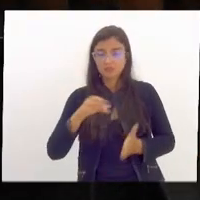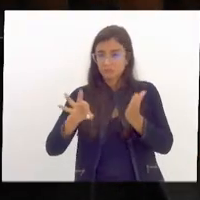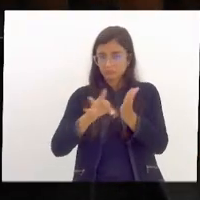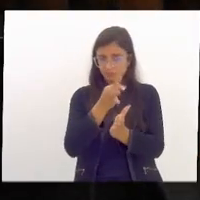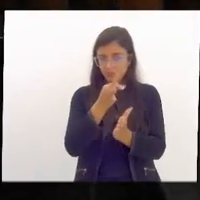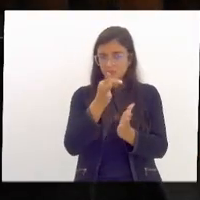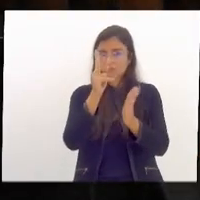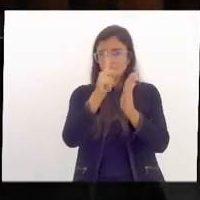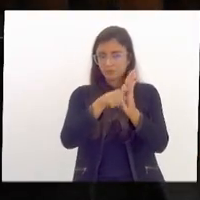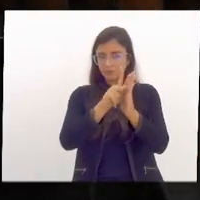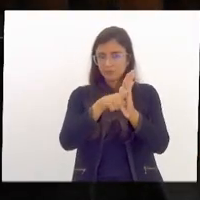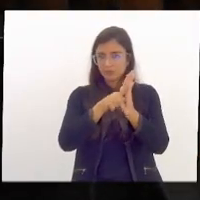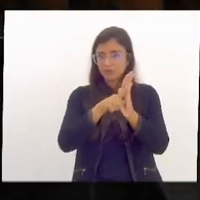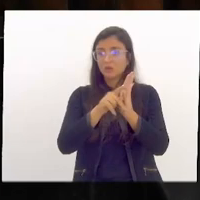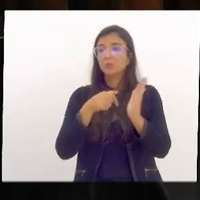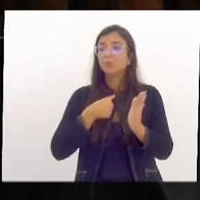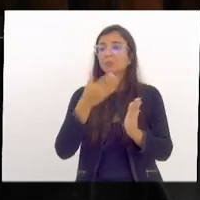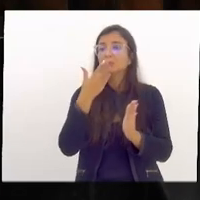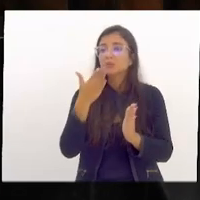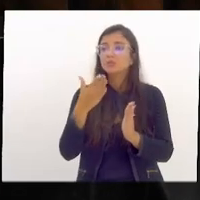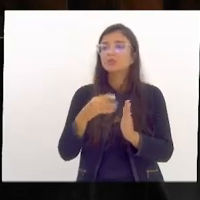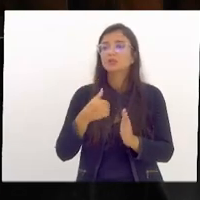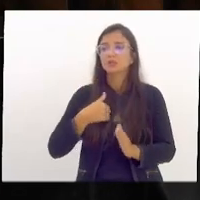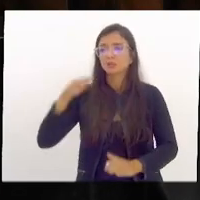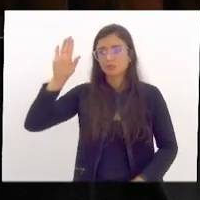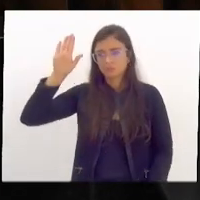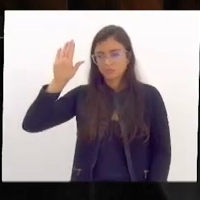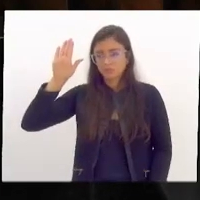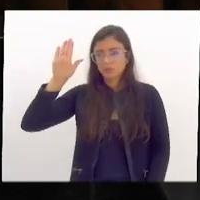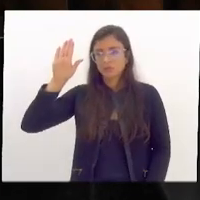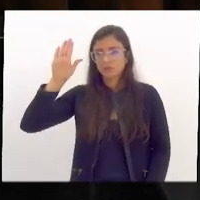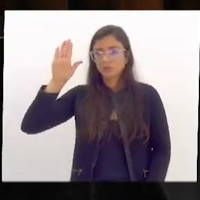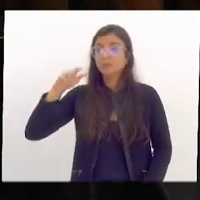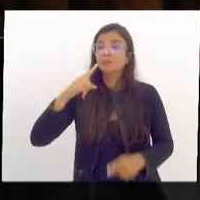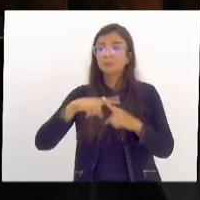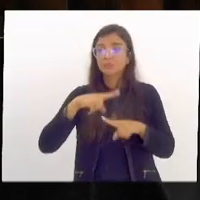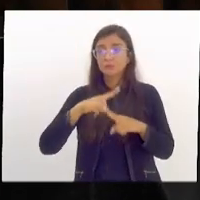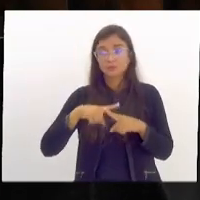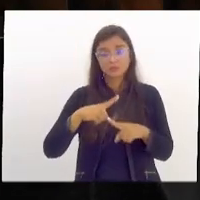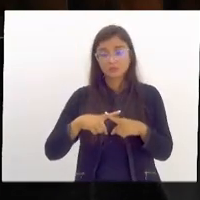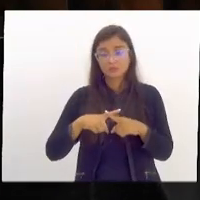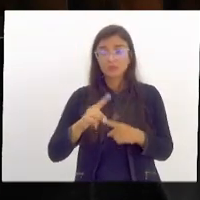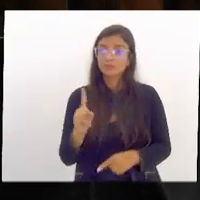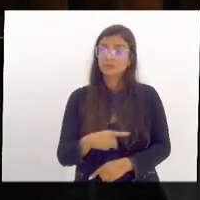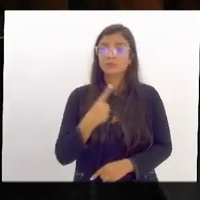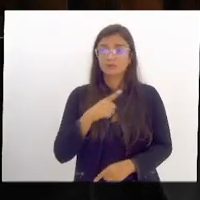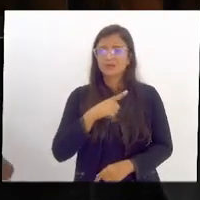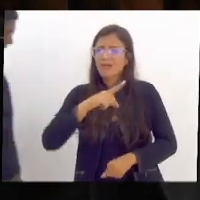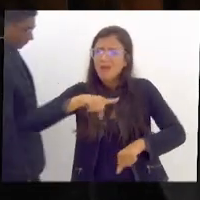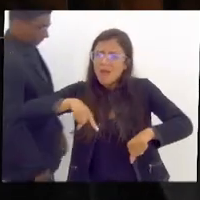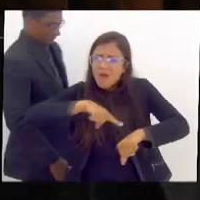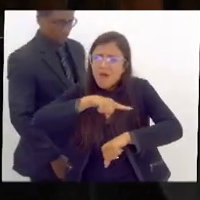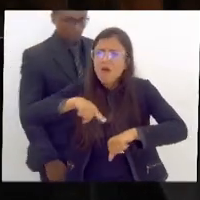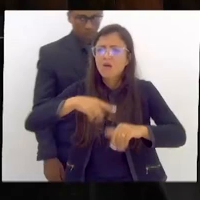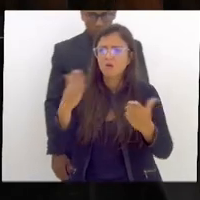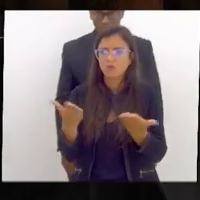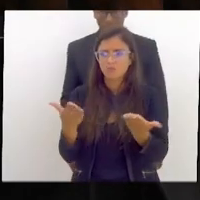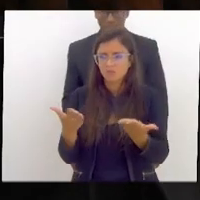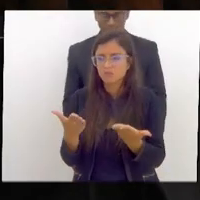projeto e pedi para fazer a declaração de voto, porque passamos algumas horas no dia de